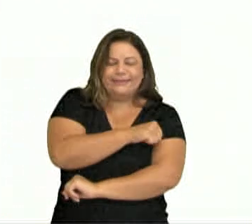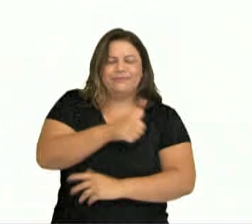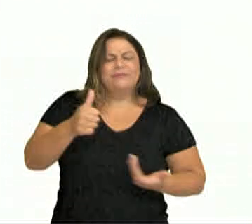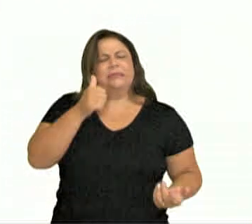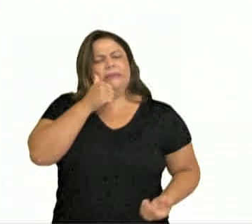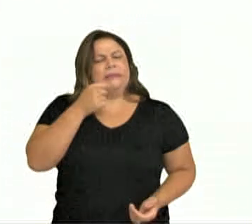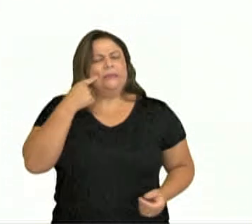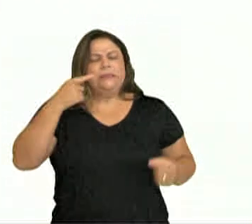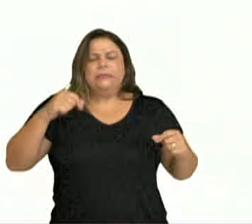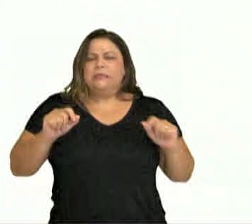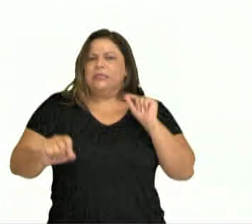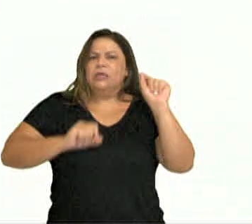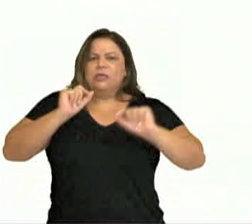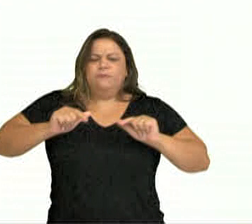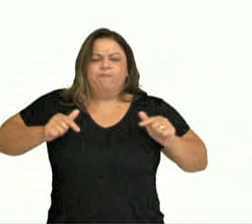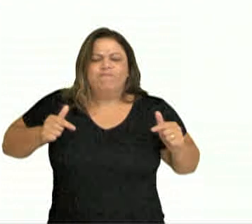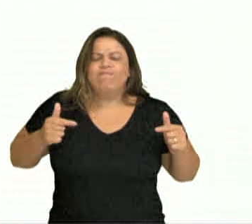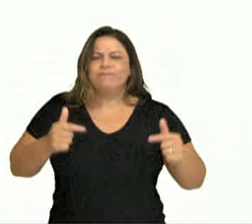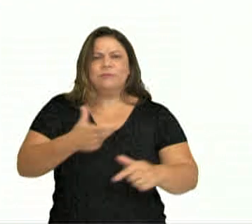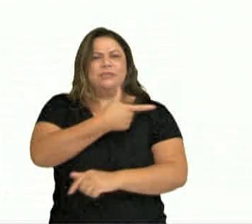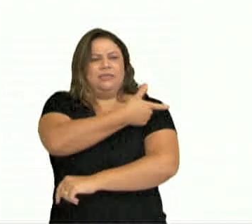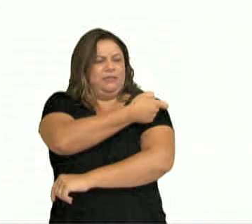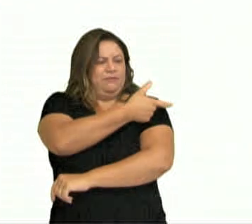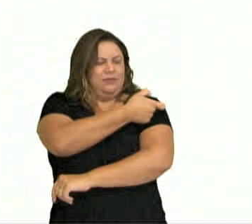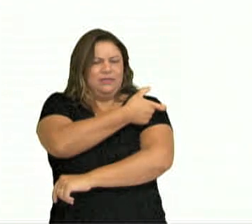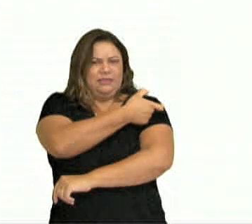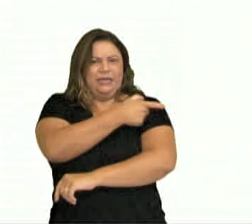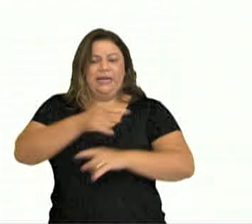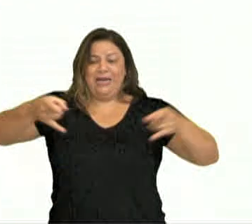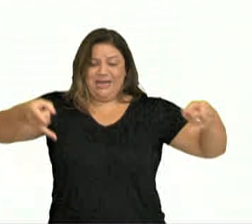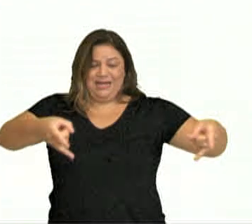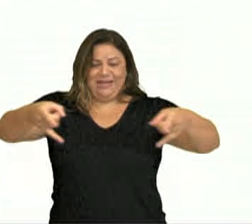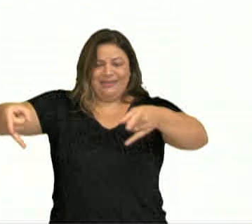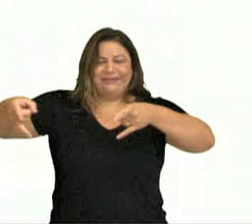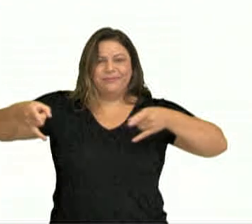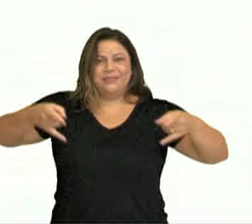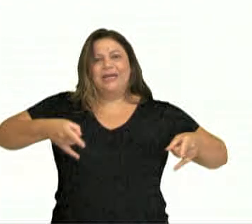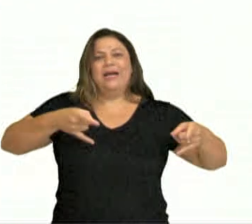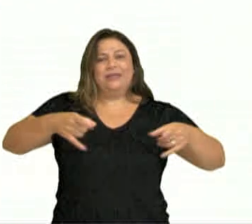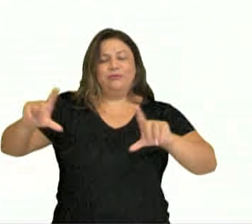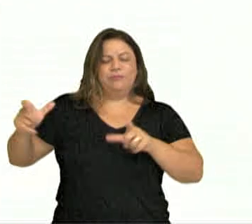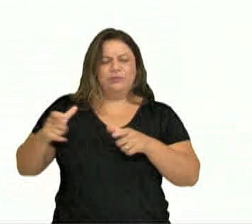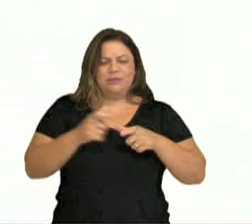enfrentando uma enxurrada para aplicar vacinas em idosos acamados no interior do Paraná.